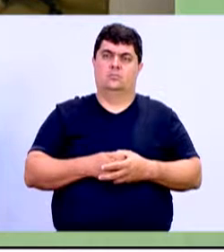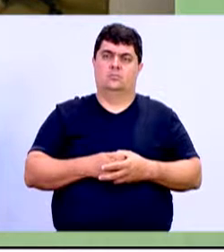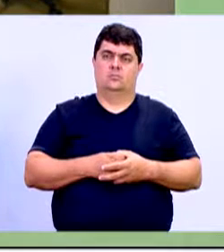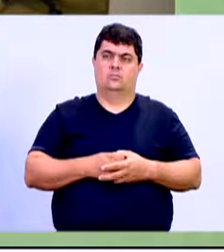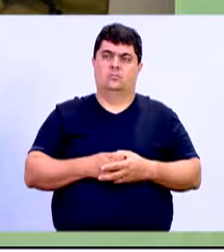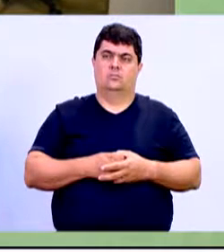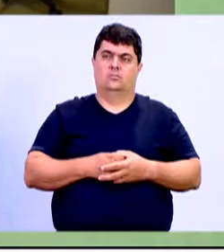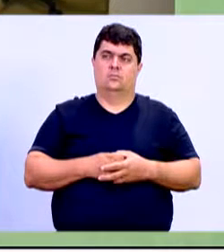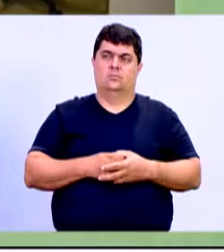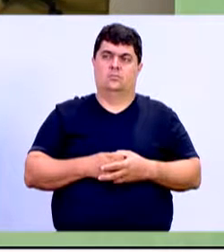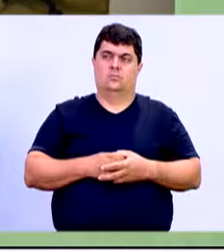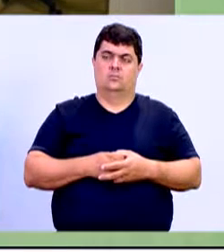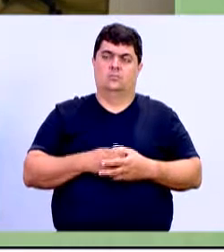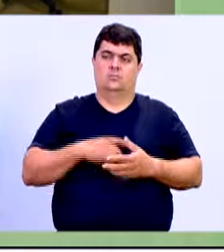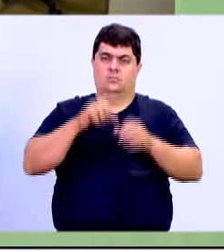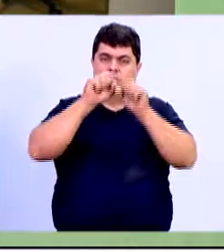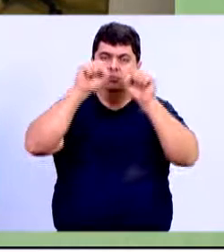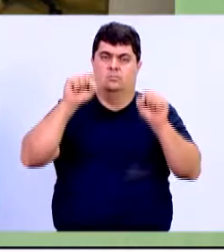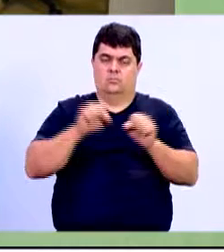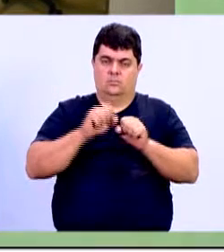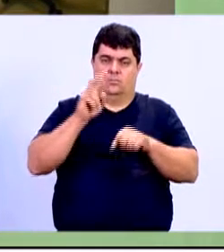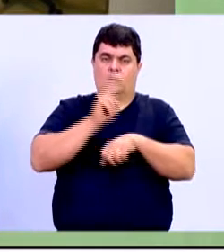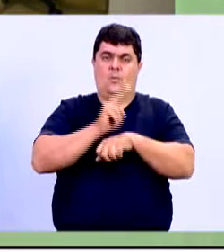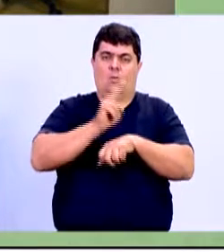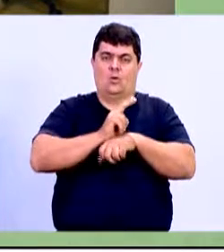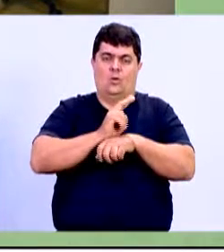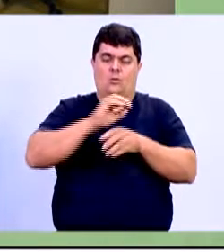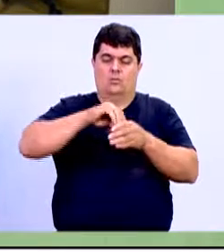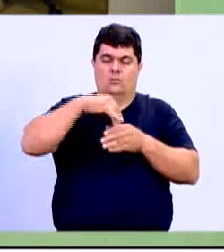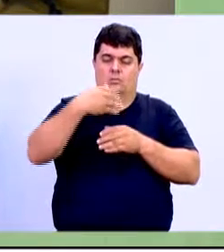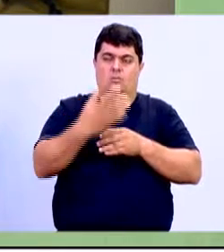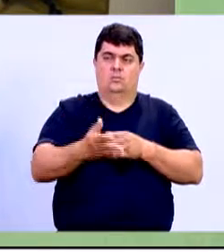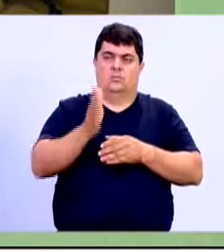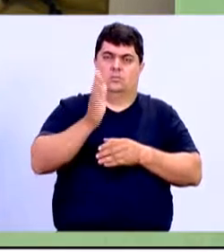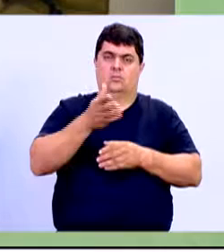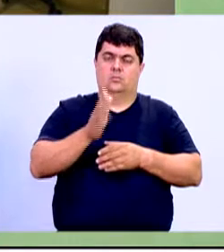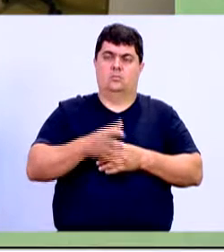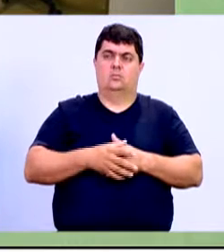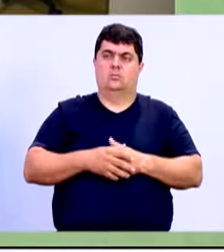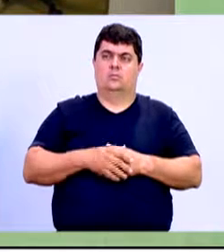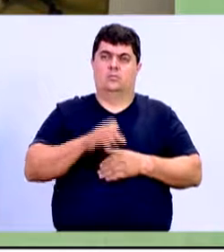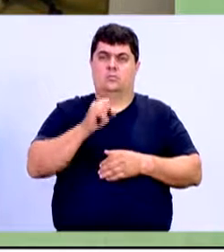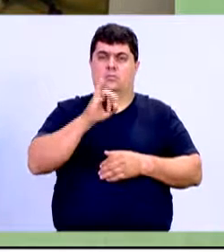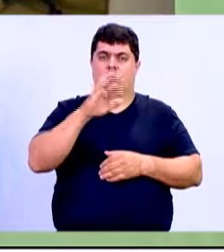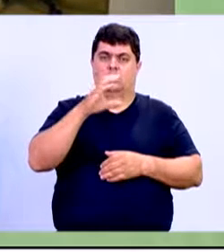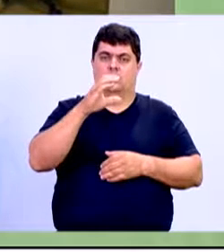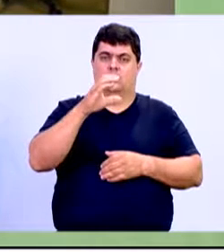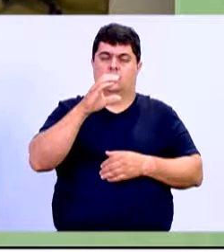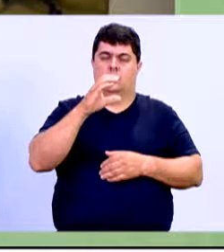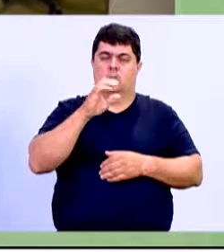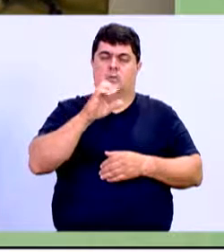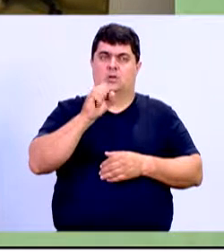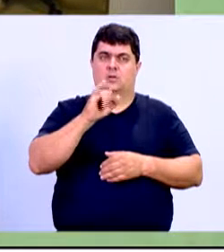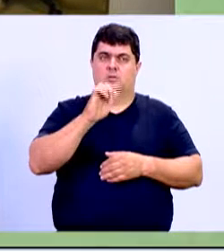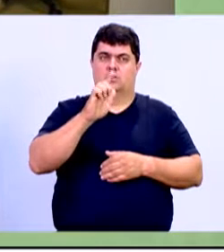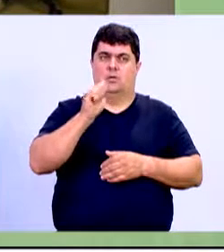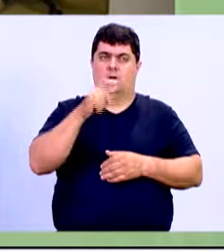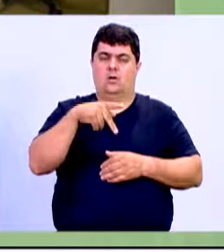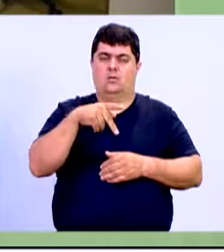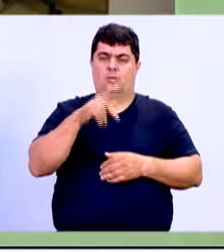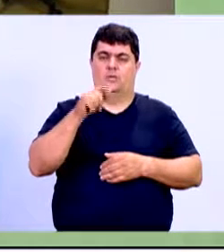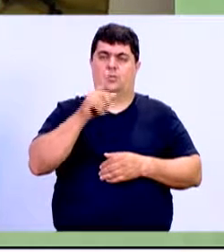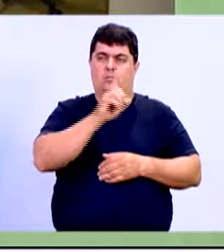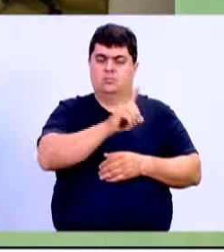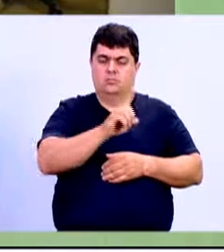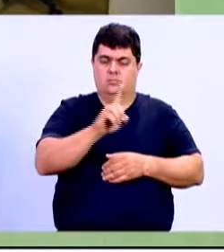time que trabalha com os sistemas do controle externo, que nem eu tinha falado para os senhores, é o SIGAP. Né? Então aqui, cada um desses